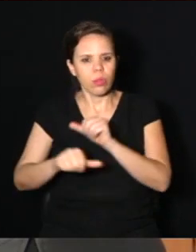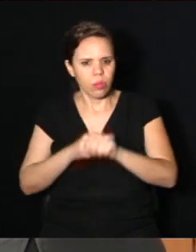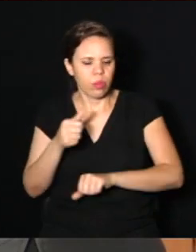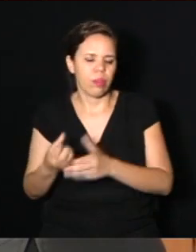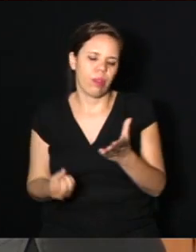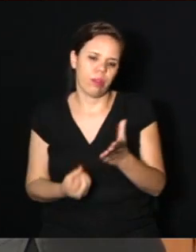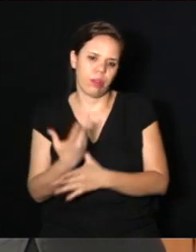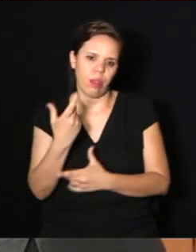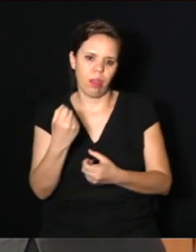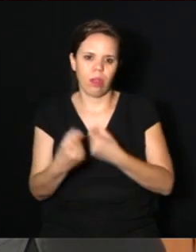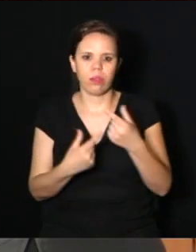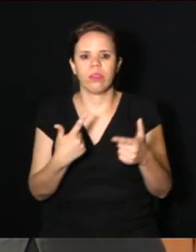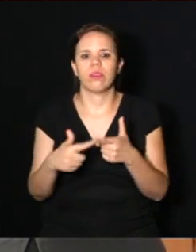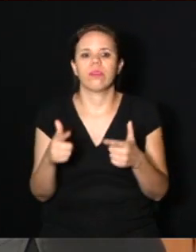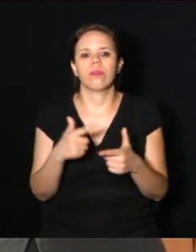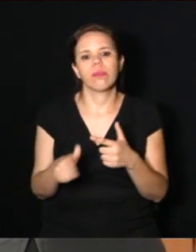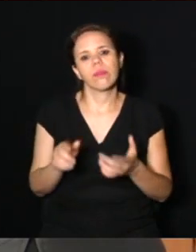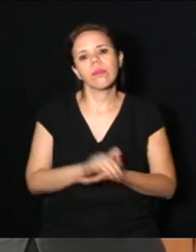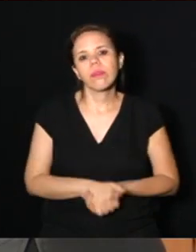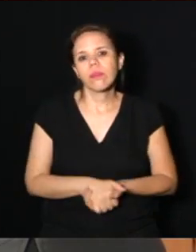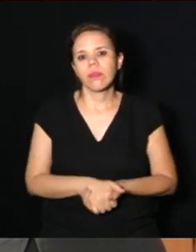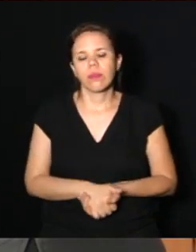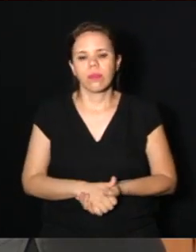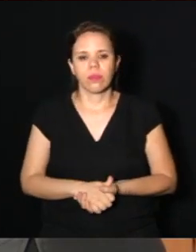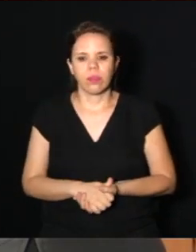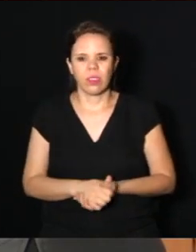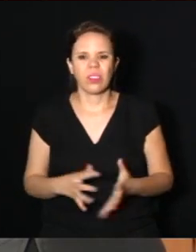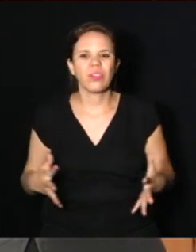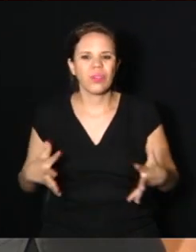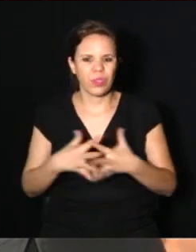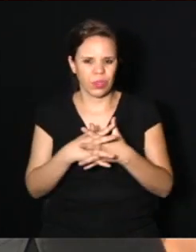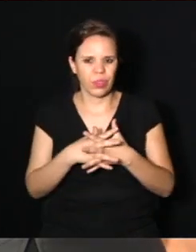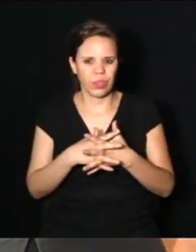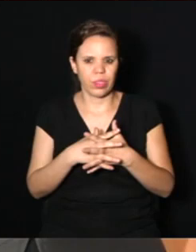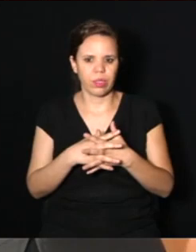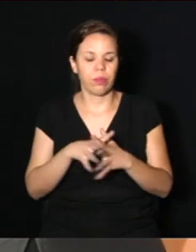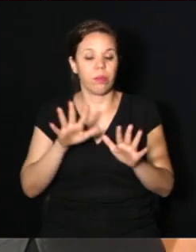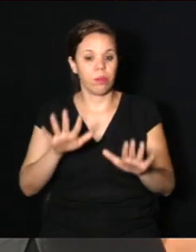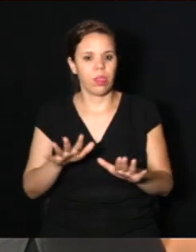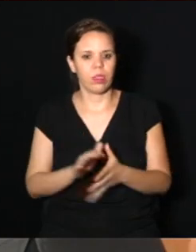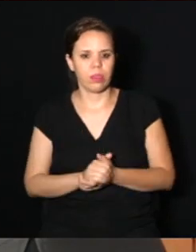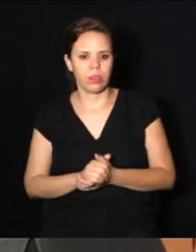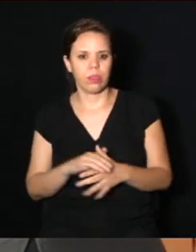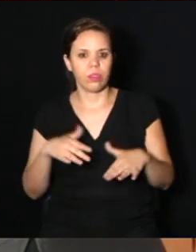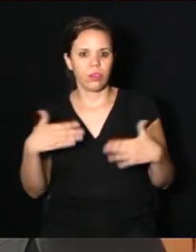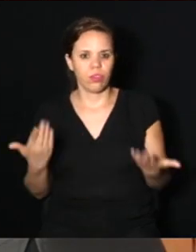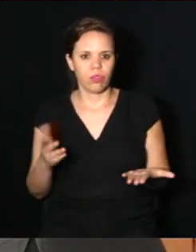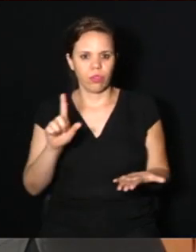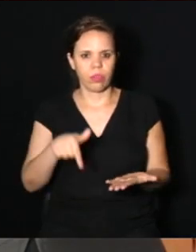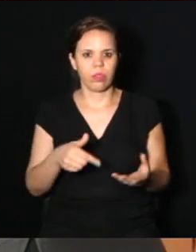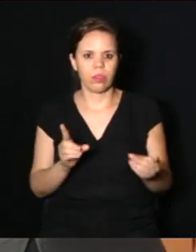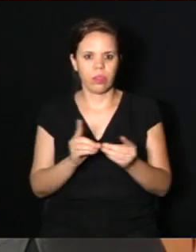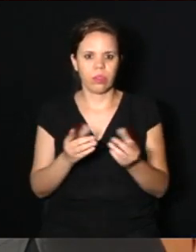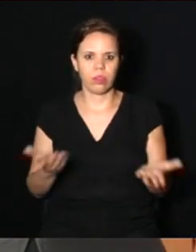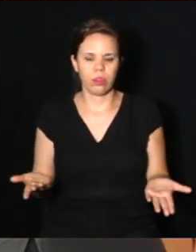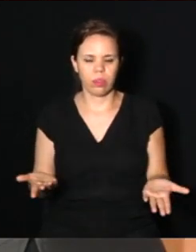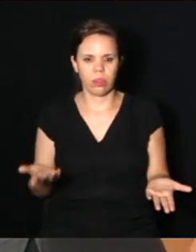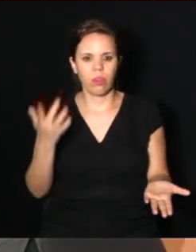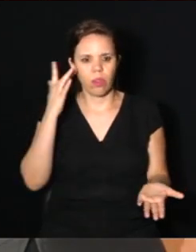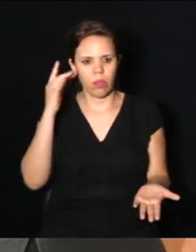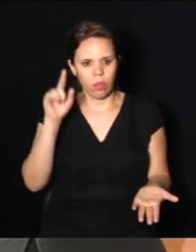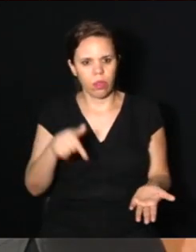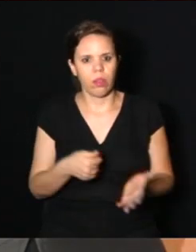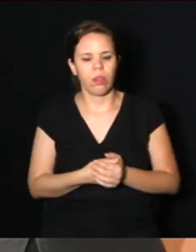traz problemas, né? Traz confusões, mas quando se trata desse tipo de atendimento, tem que se